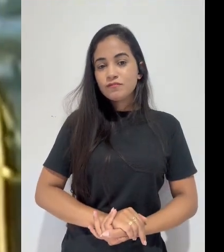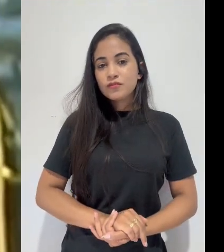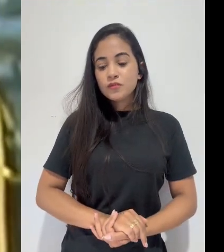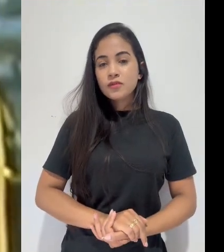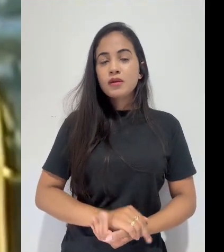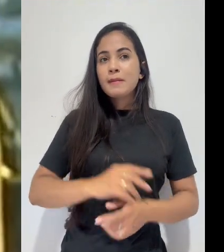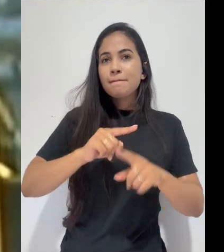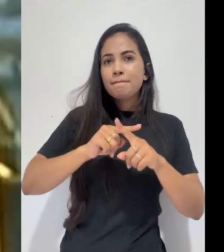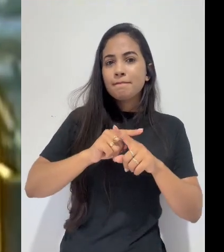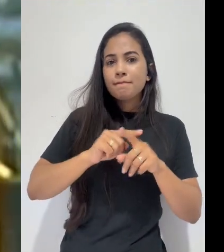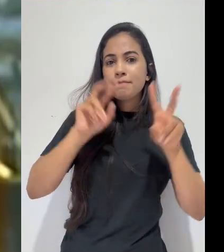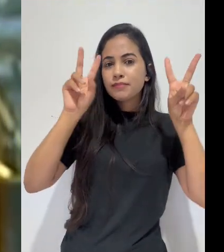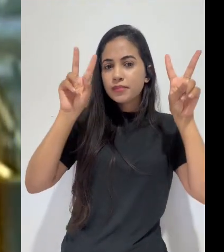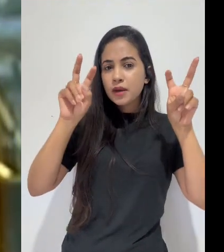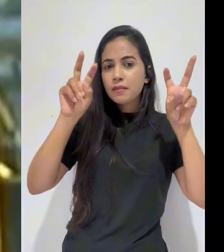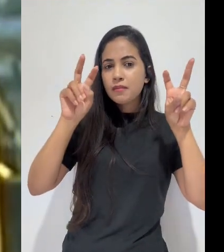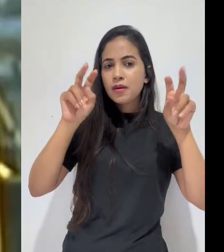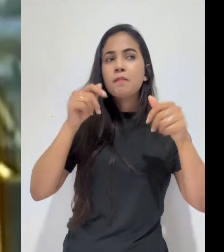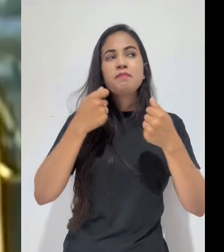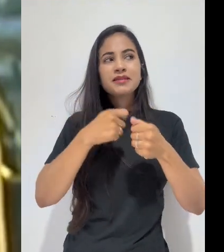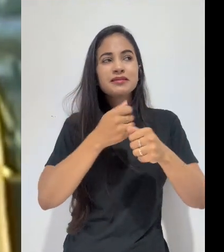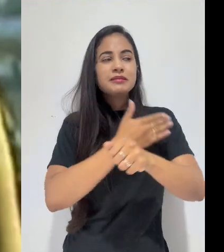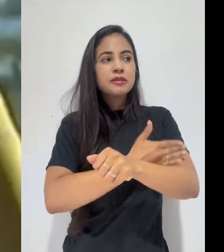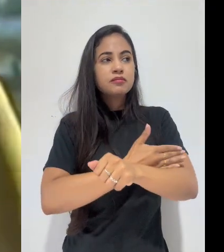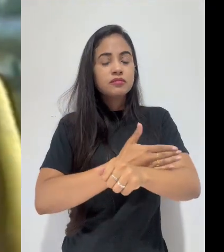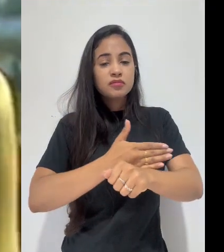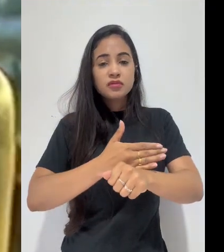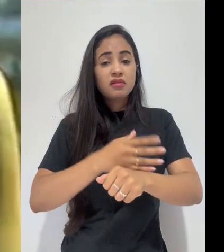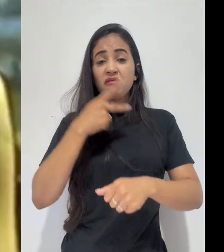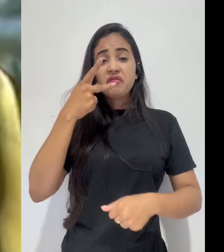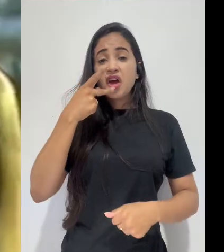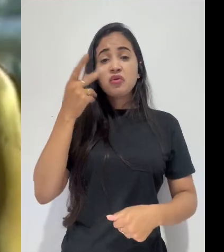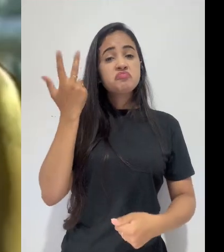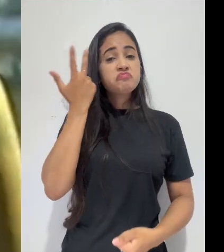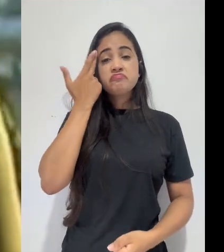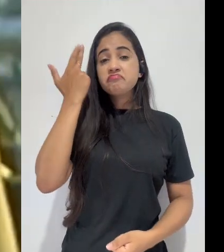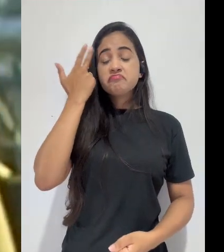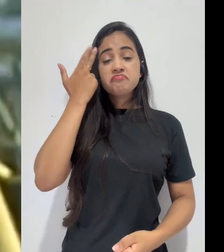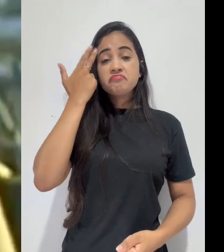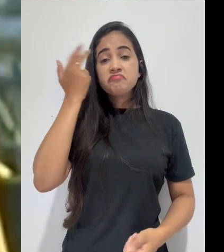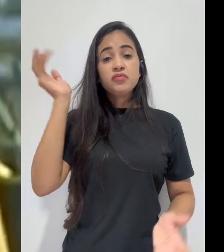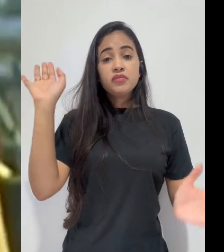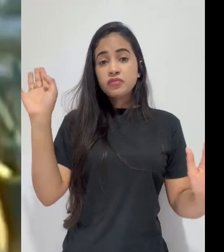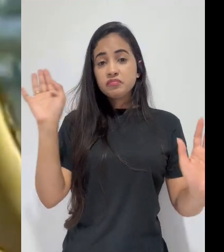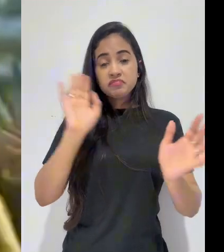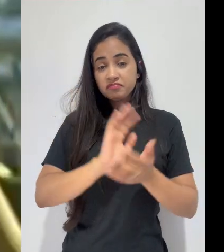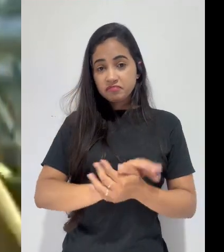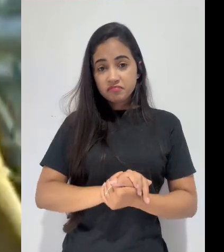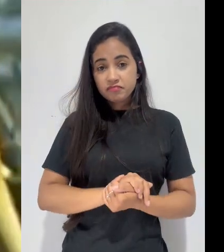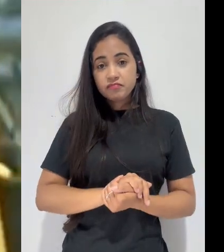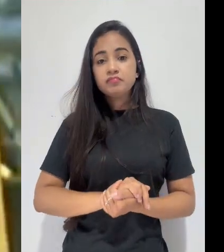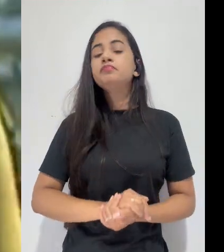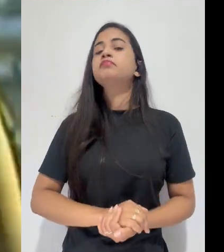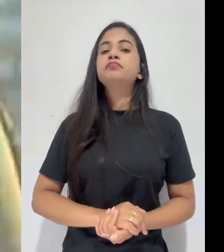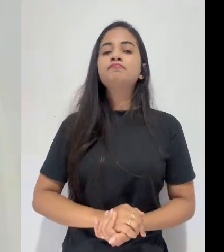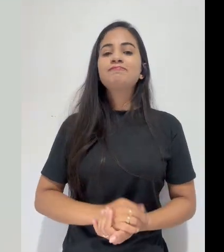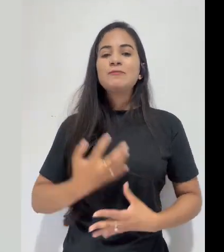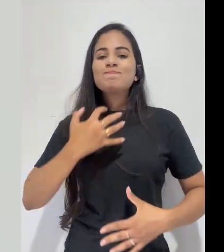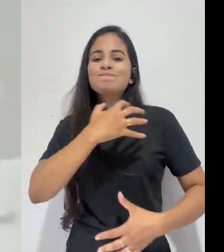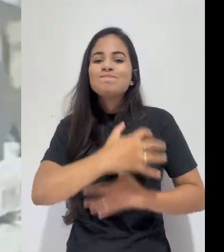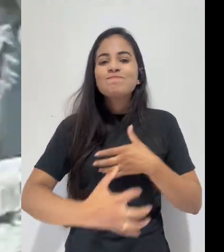ela usou: mas tem que ser branca. E ela falou isso normalmente, como se ela dissesse: tem que morar na Zona